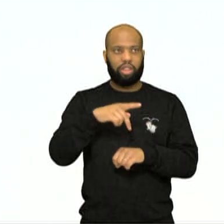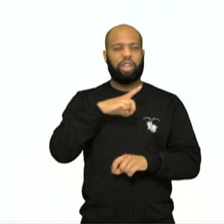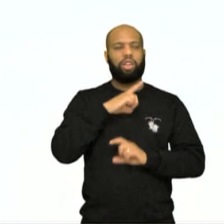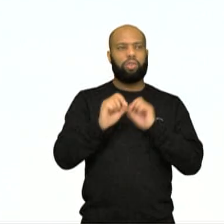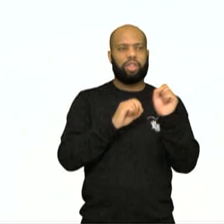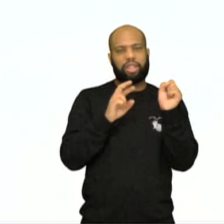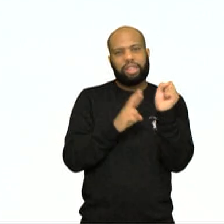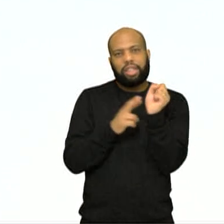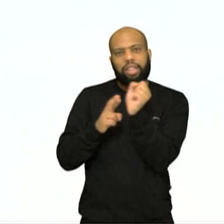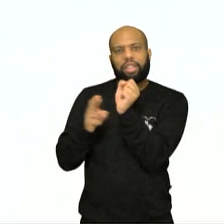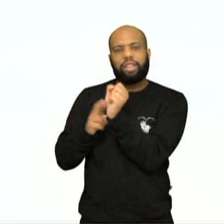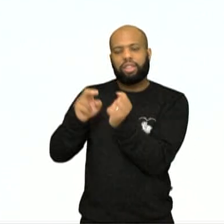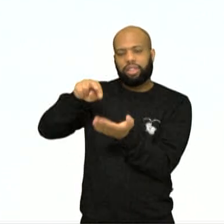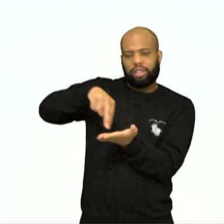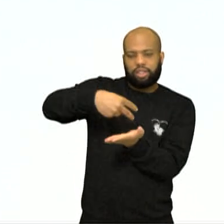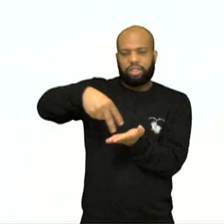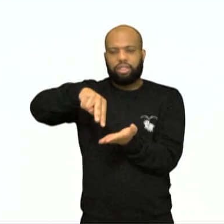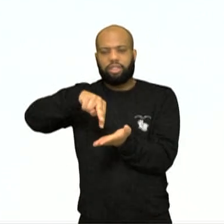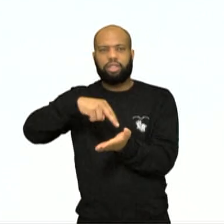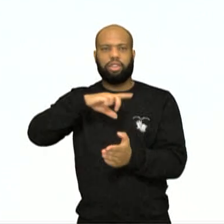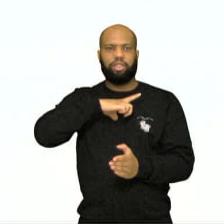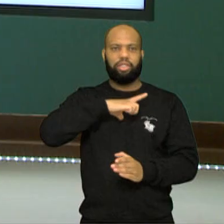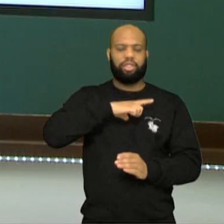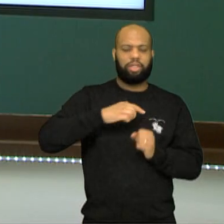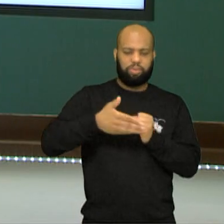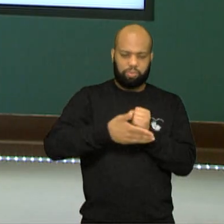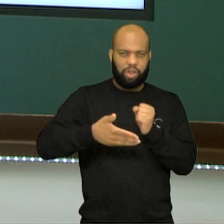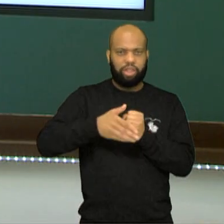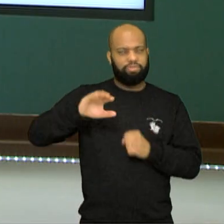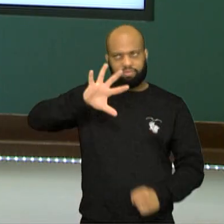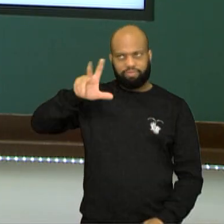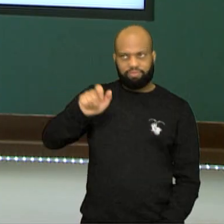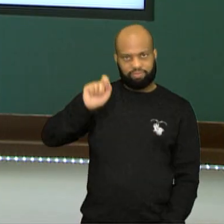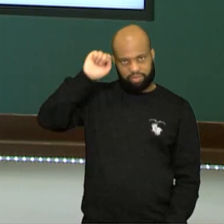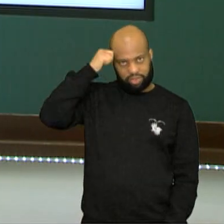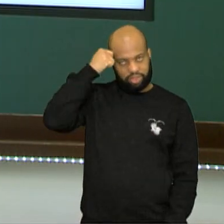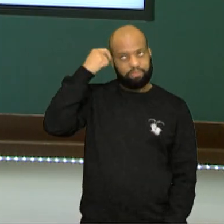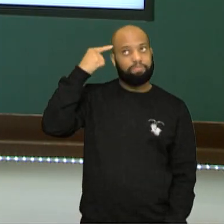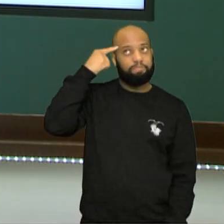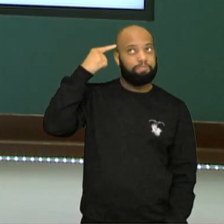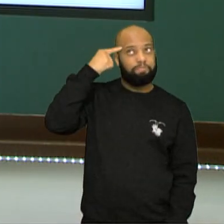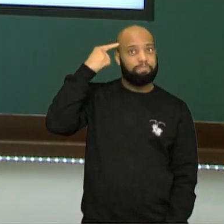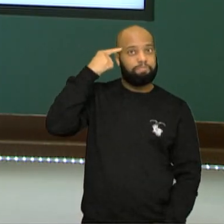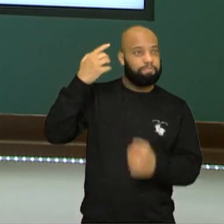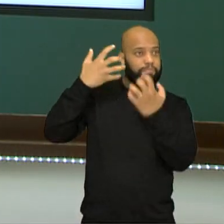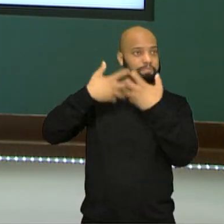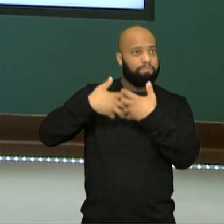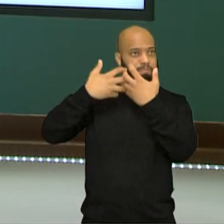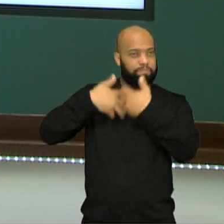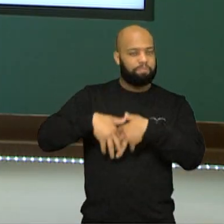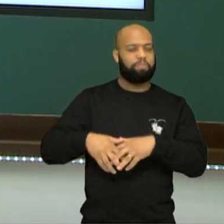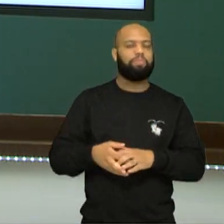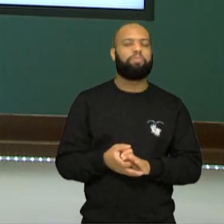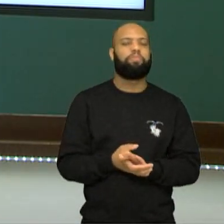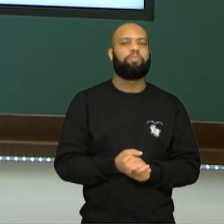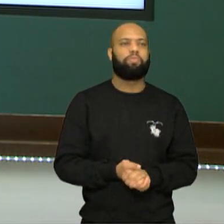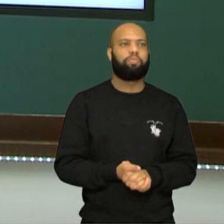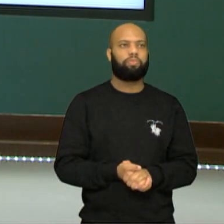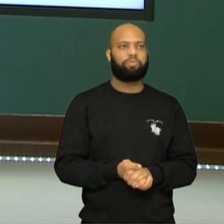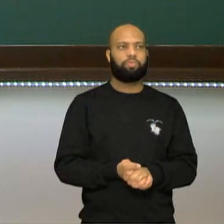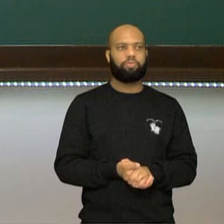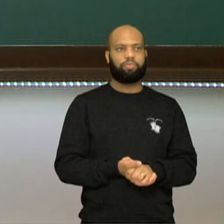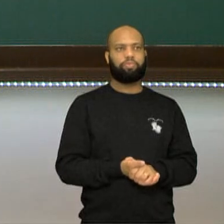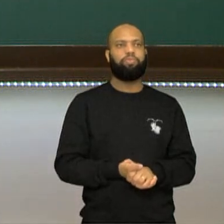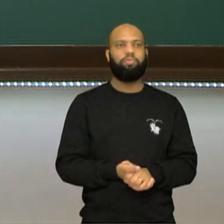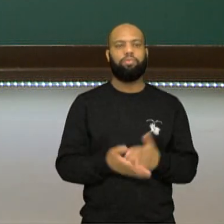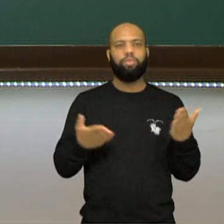dança que tem origem africana? Então pare, pense aí e responda um pouquinho enquanto eu mudo de slide, tá? Então vamos